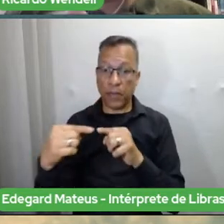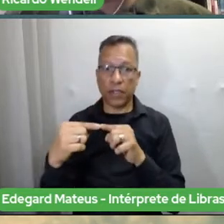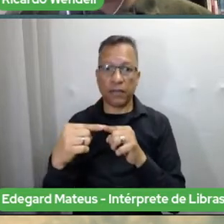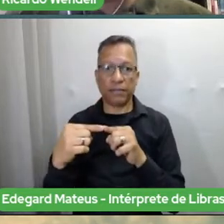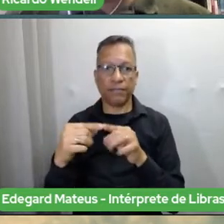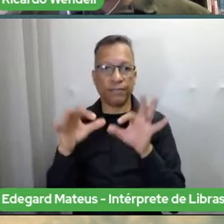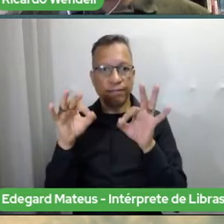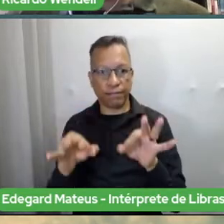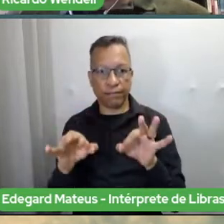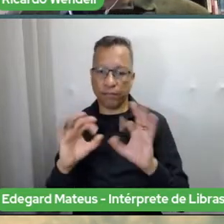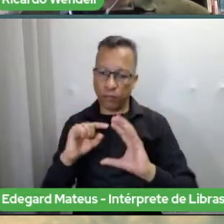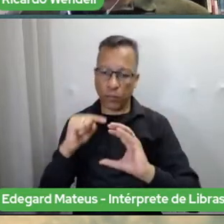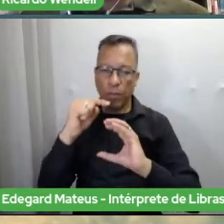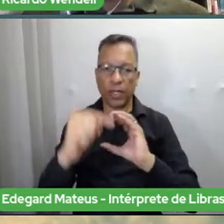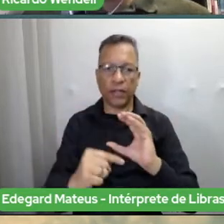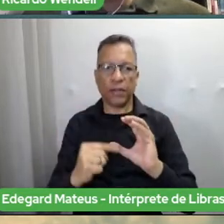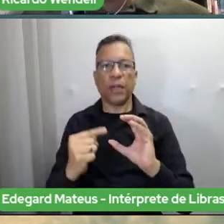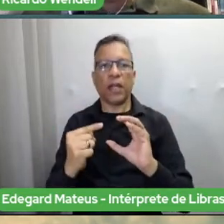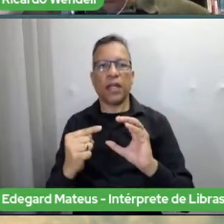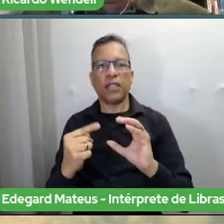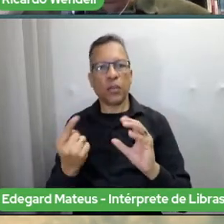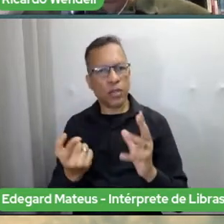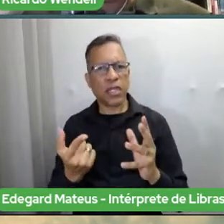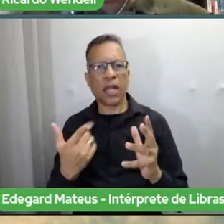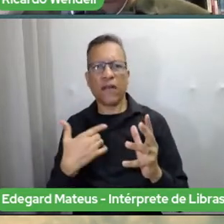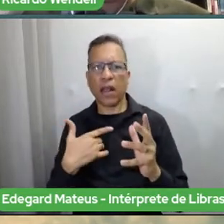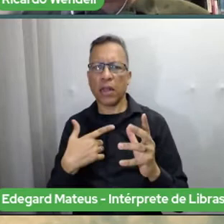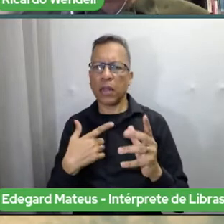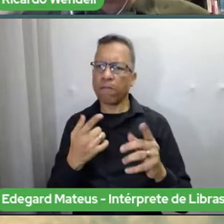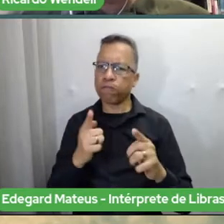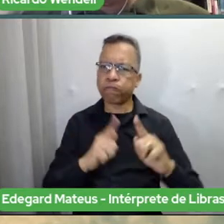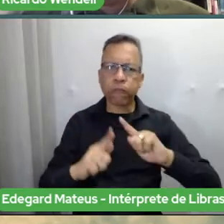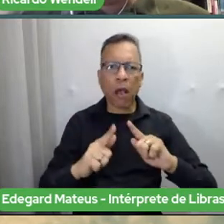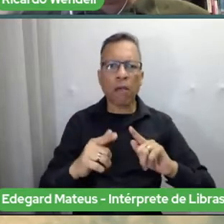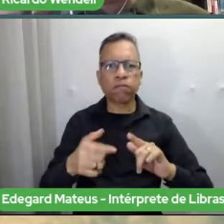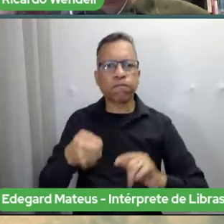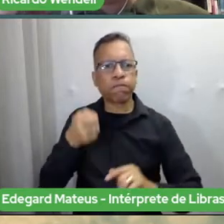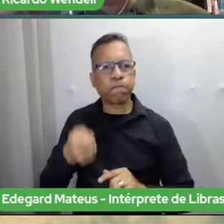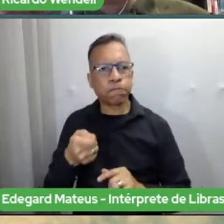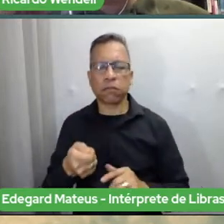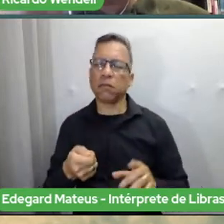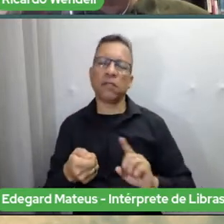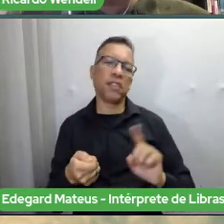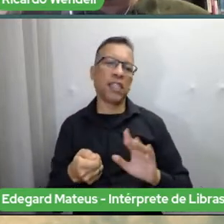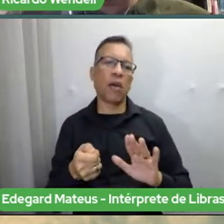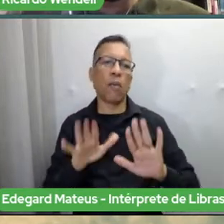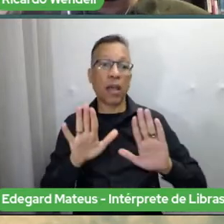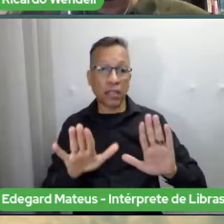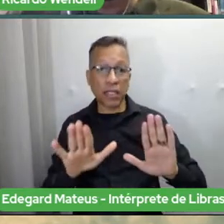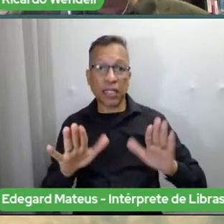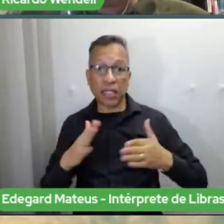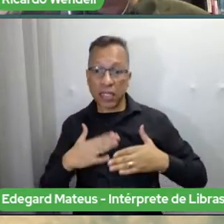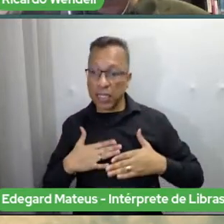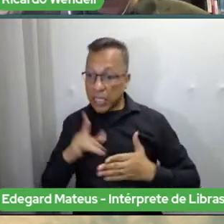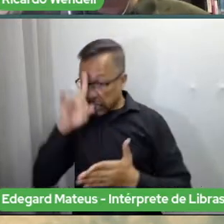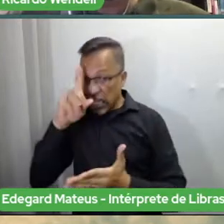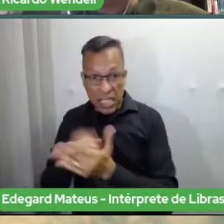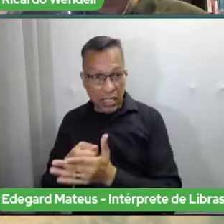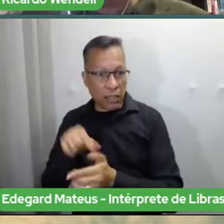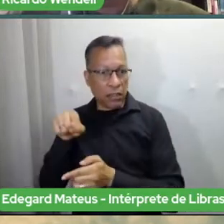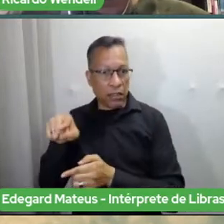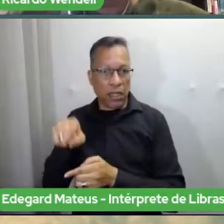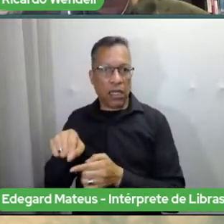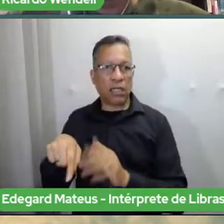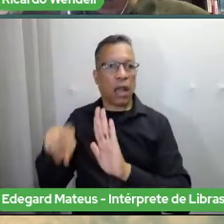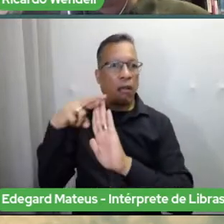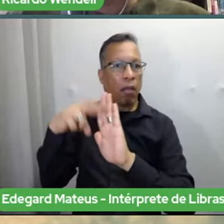Ela passa a ser uma governança menos controladora, né, não é que é ela que define as regras rígidas